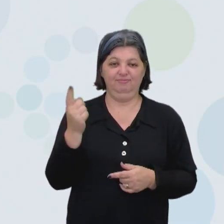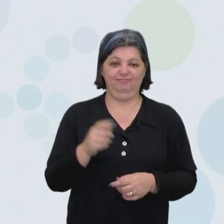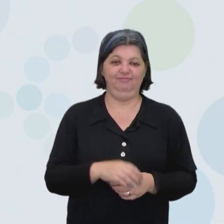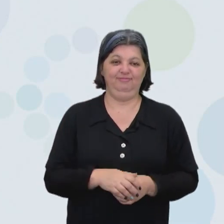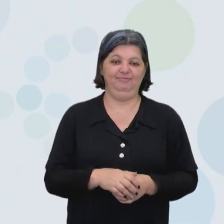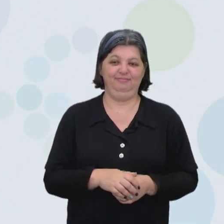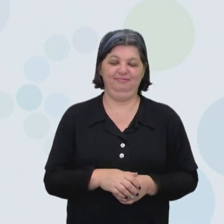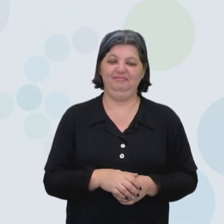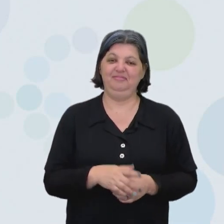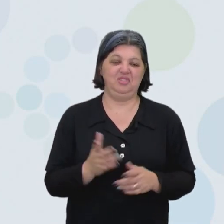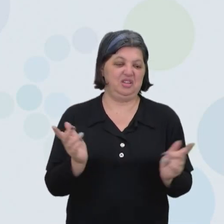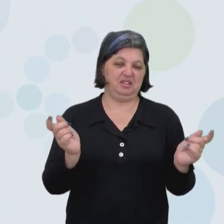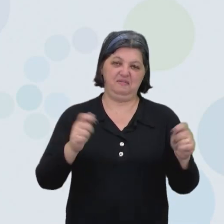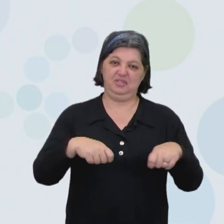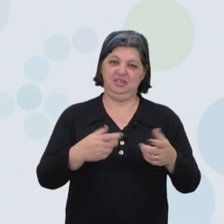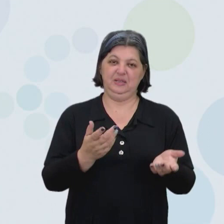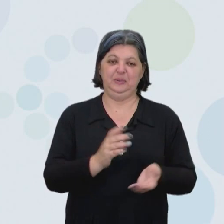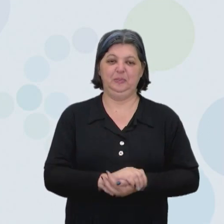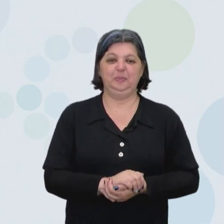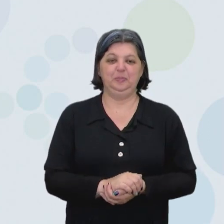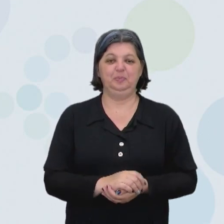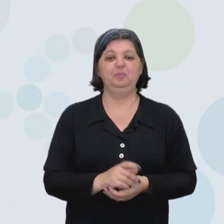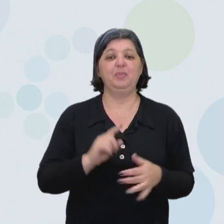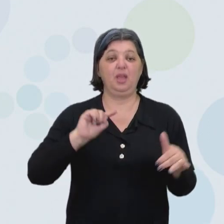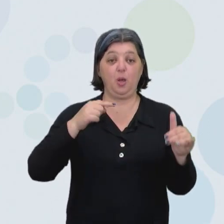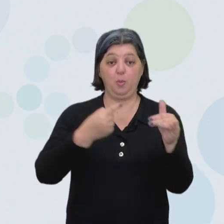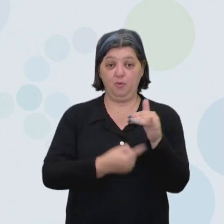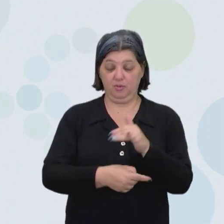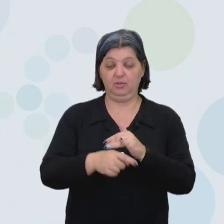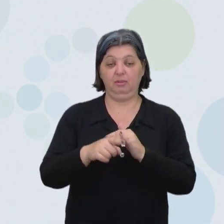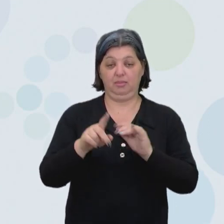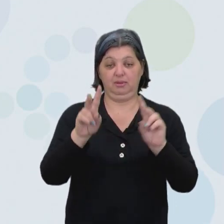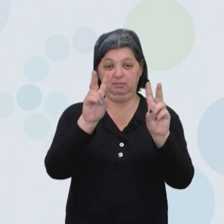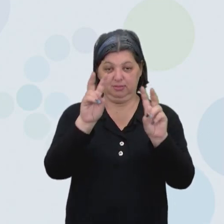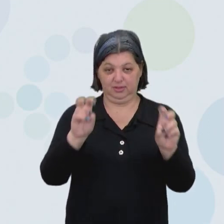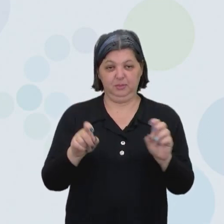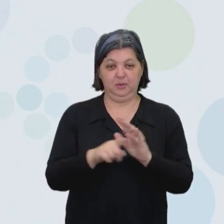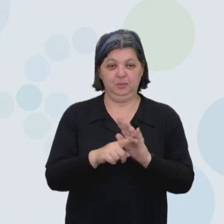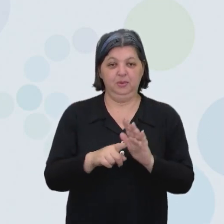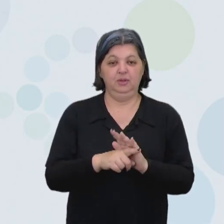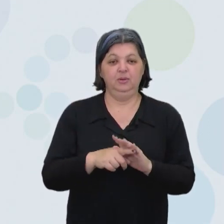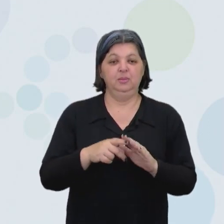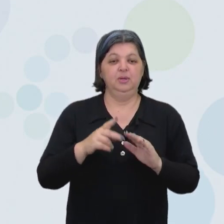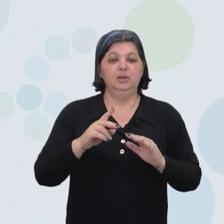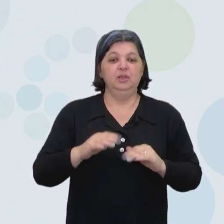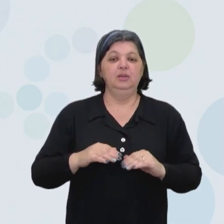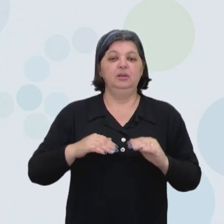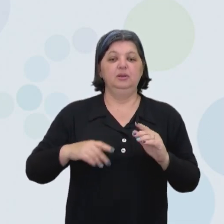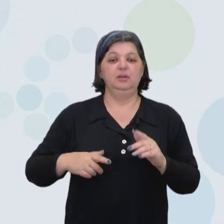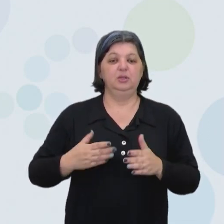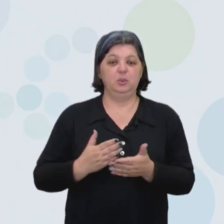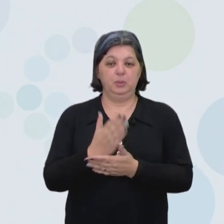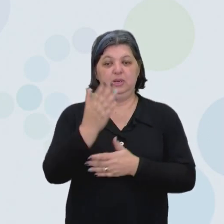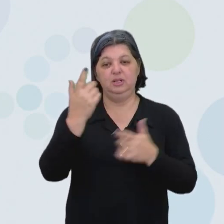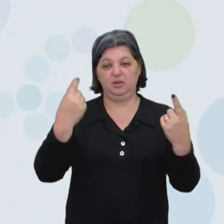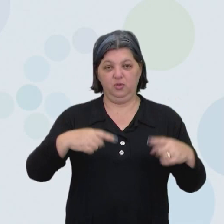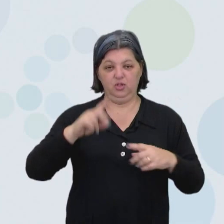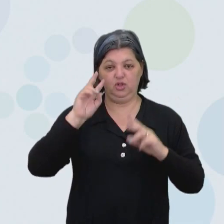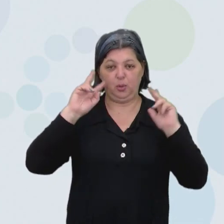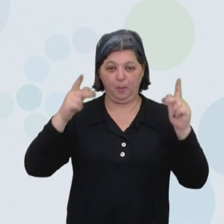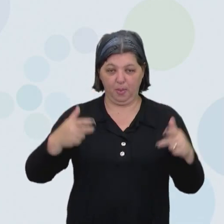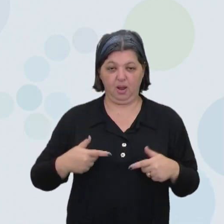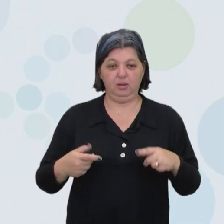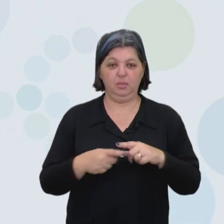quê? Eficiente. Estamos no nosso aprofundamento, que é superar desafios de humanas, a nossa unidade curricular no mundo tudo